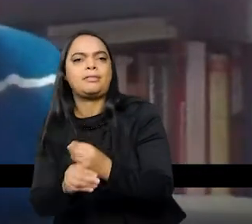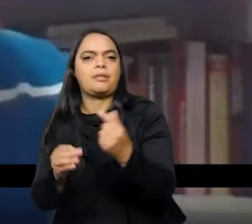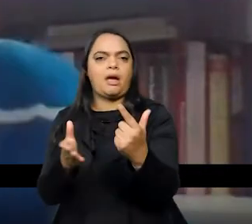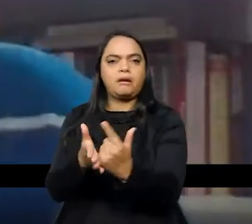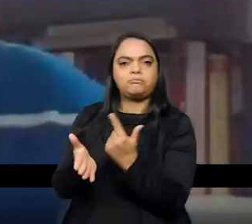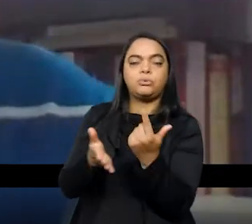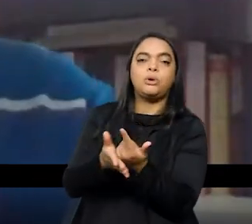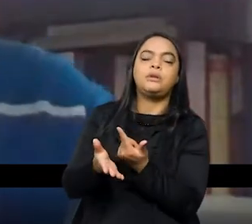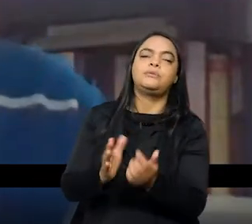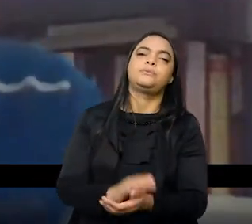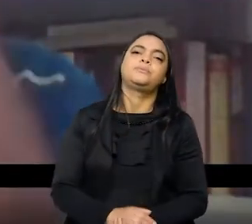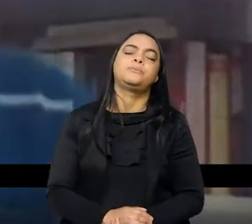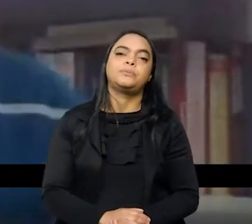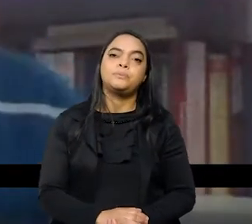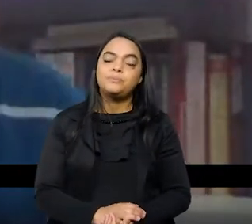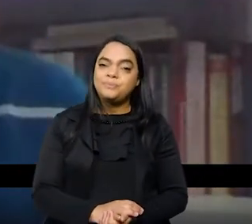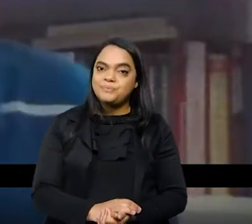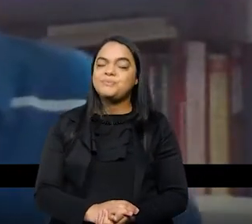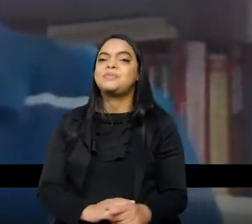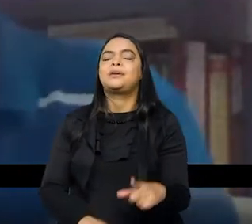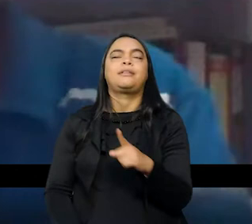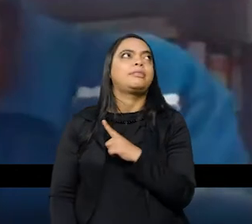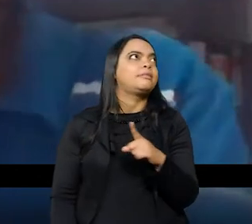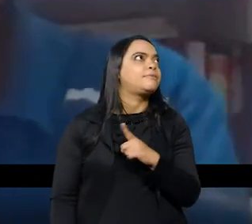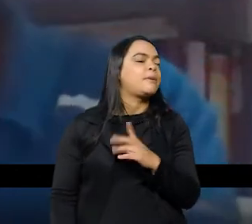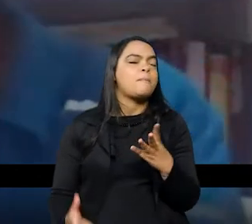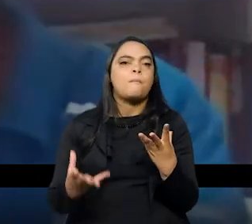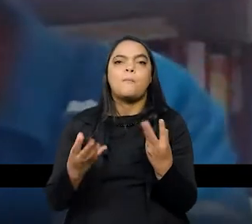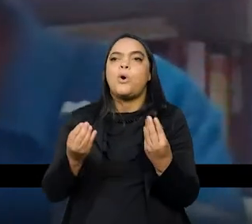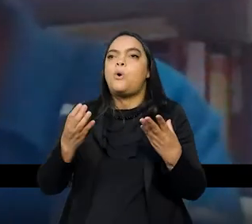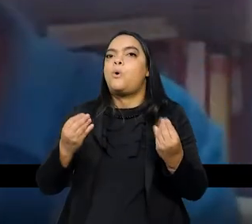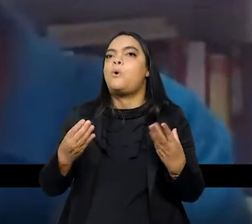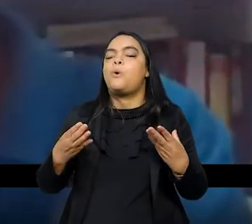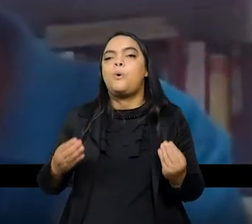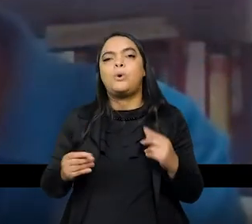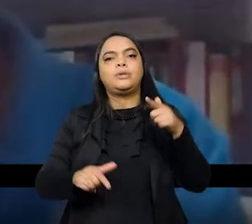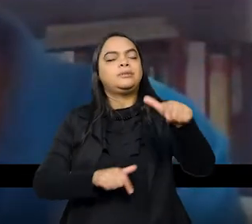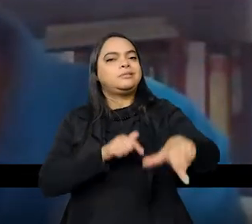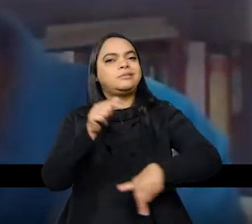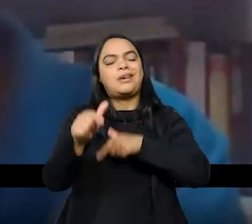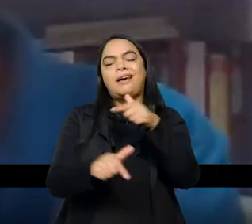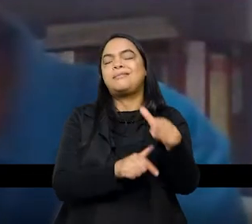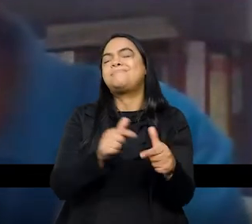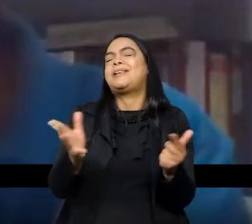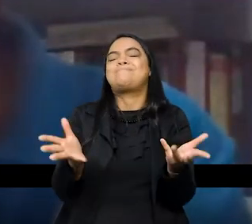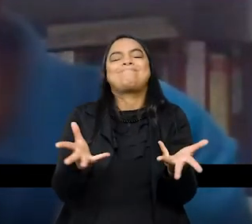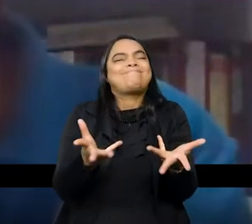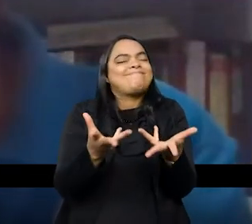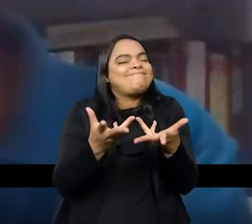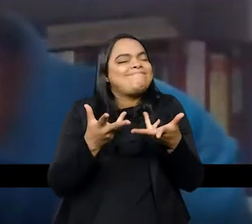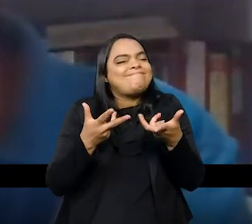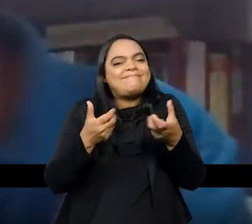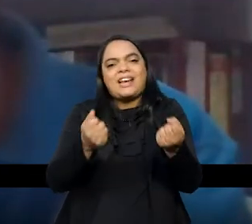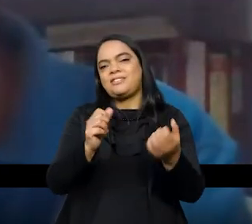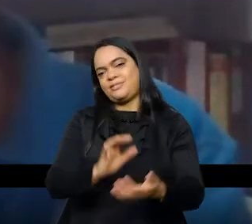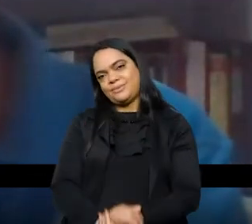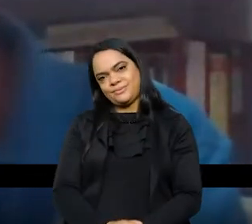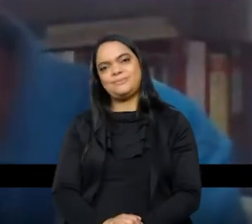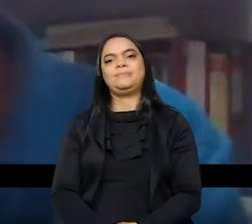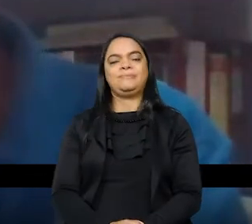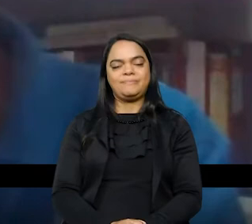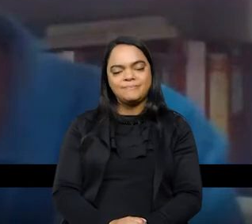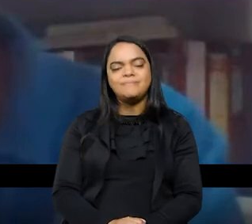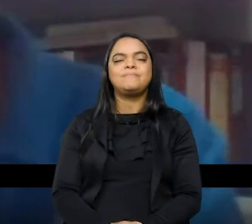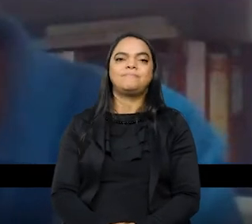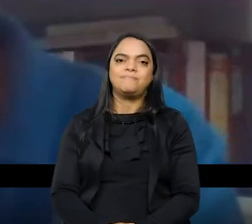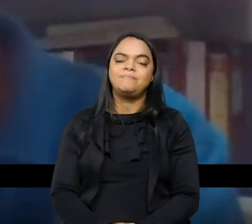deu muito panos para mangas de trabalhos excelentes em sala de aula. Né? Então, eu acho que